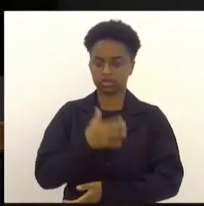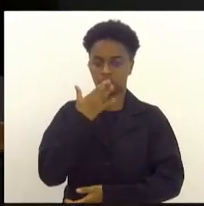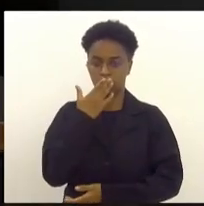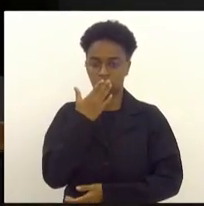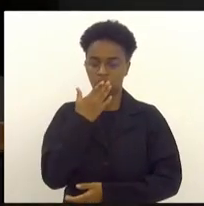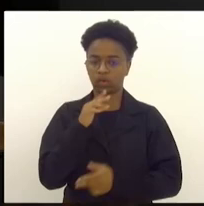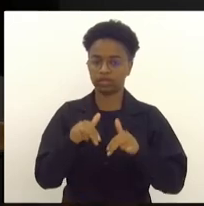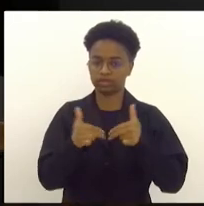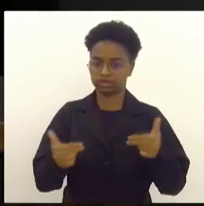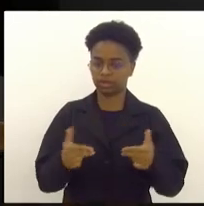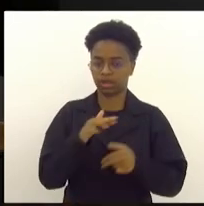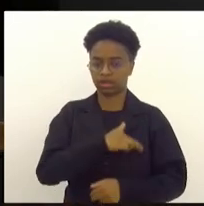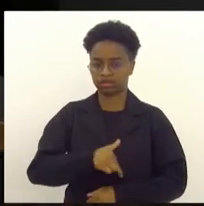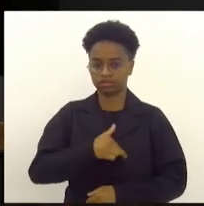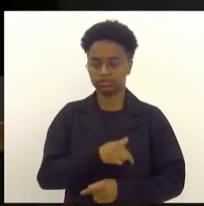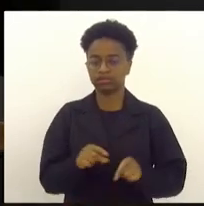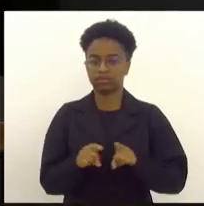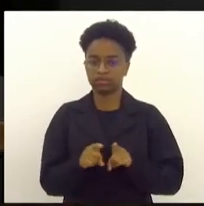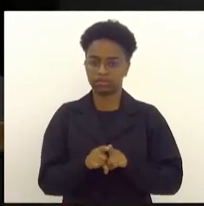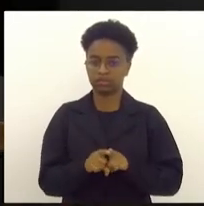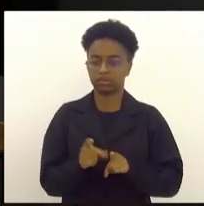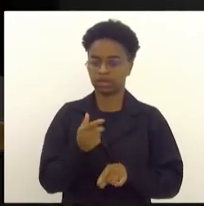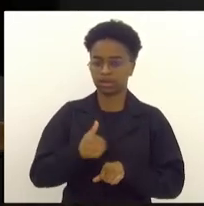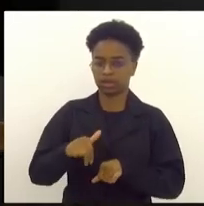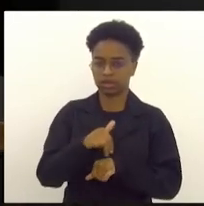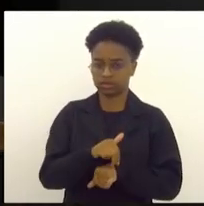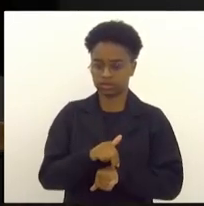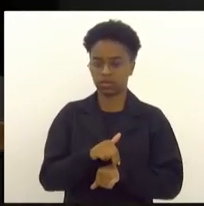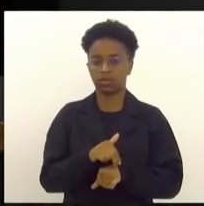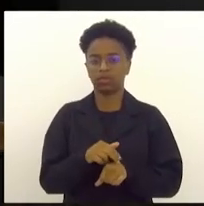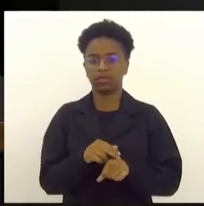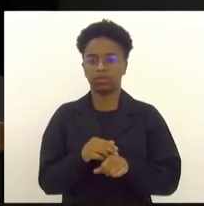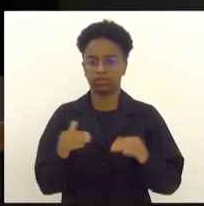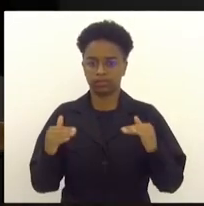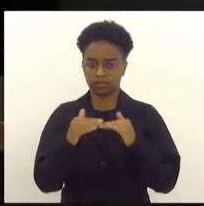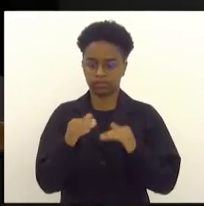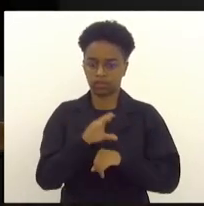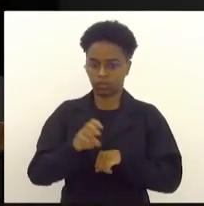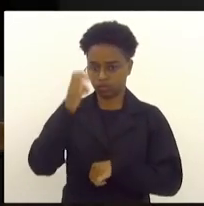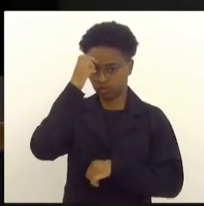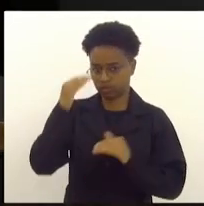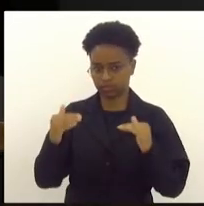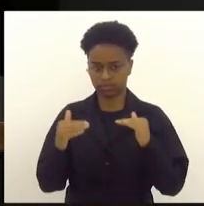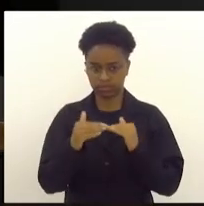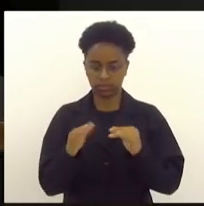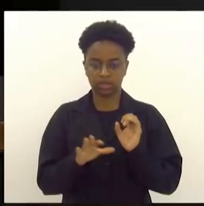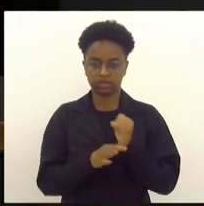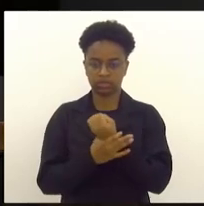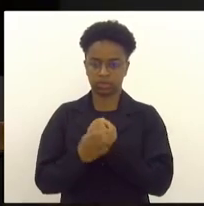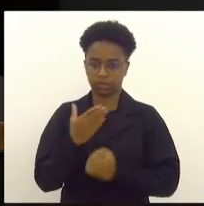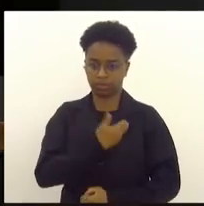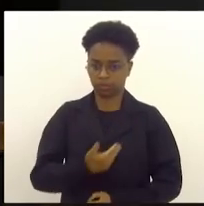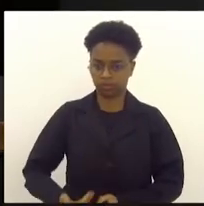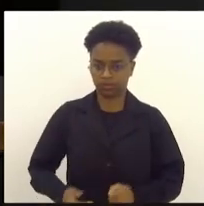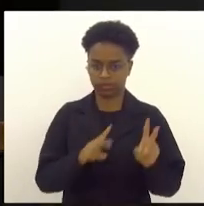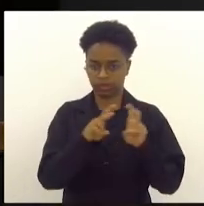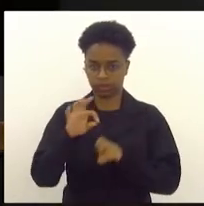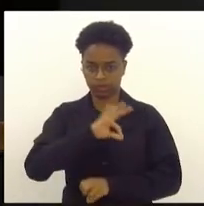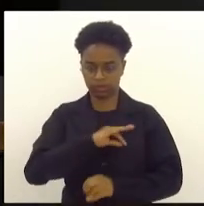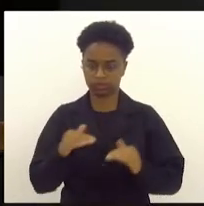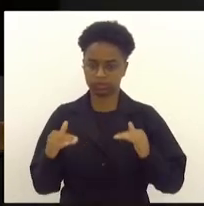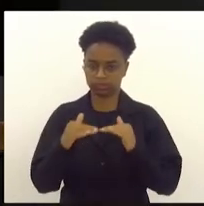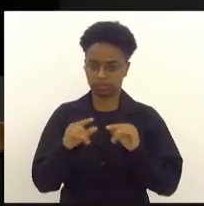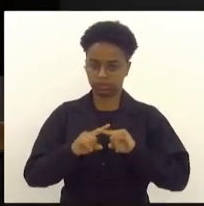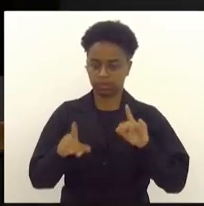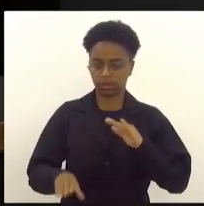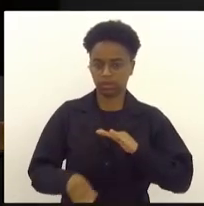religião e procedência Nacional favorável de Cultura favorável de segurança pública e assuntos de polícia favorável